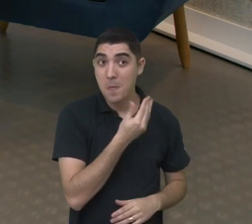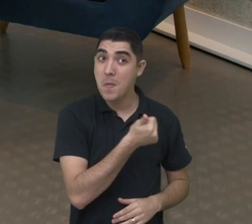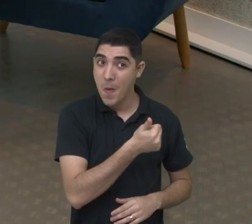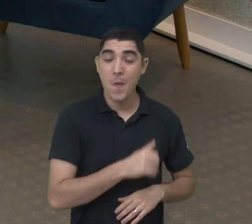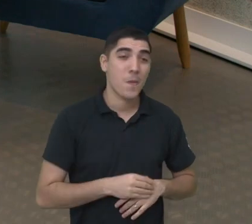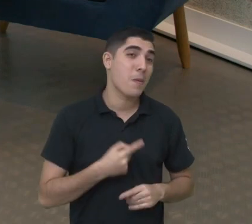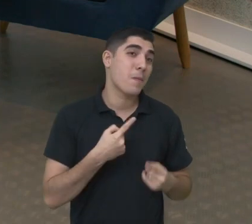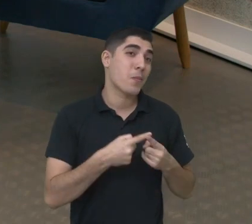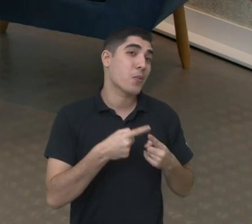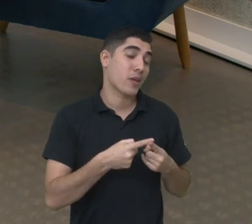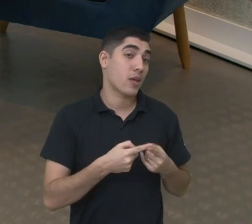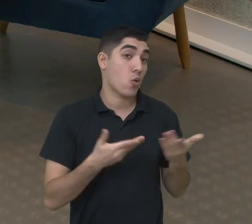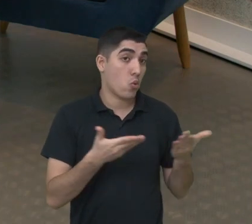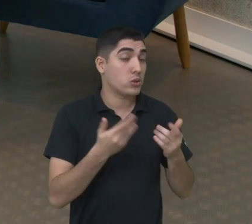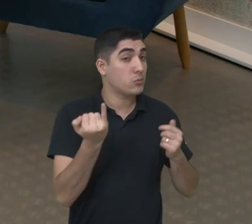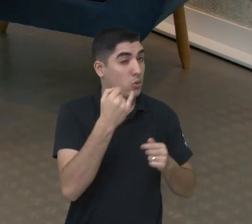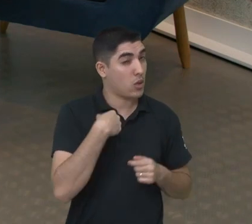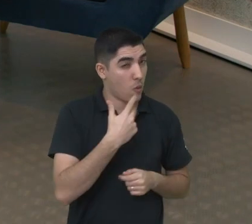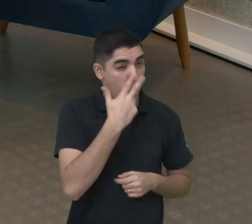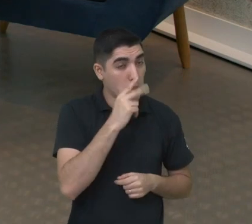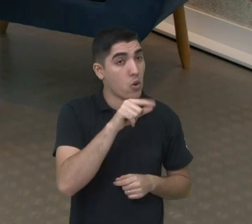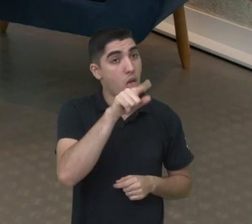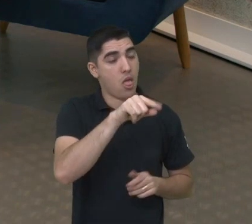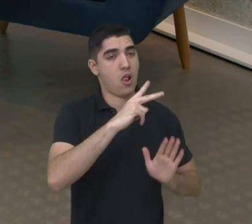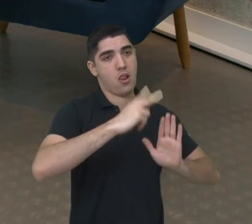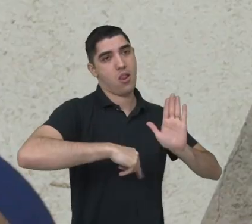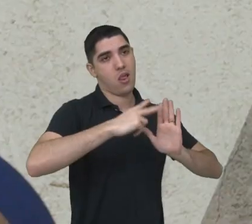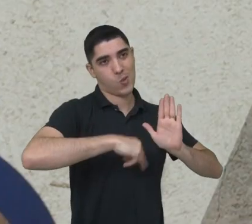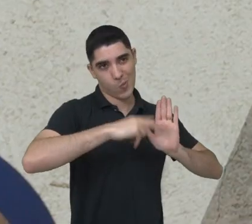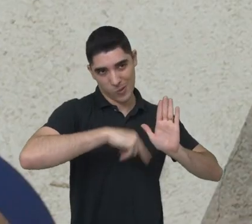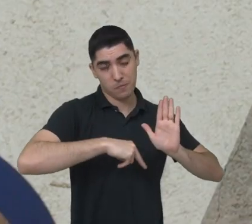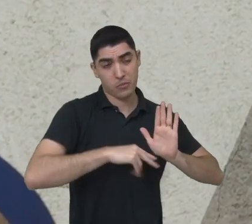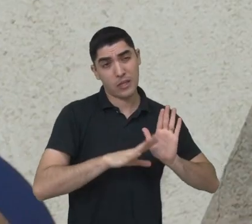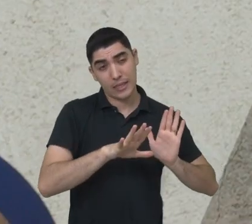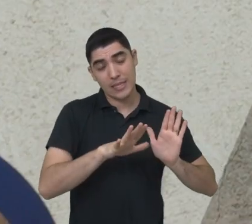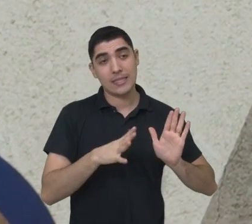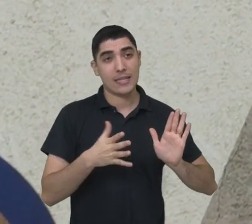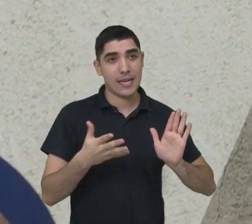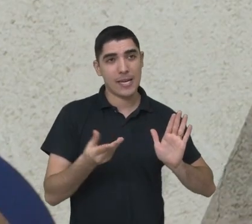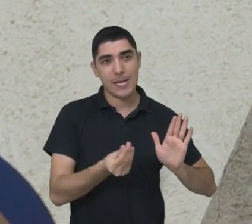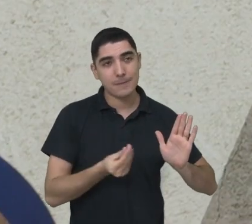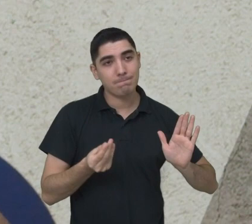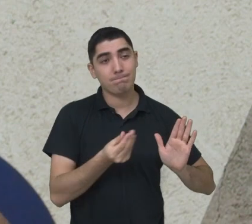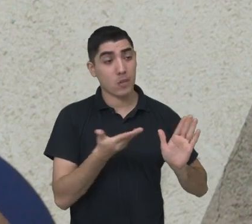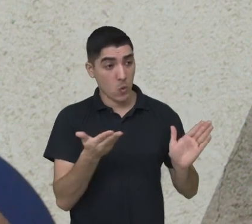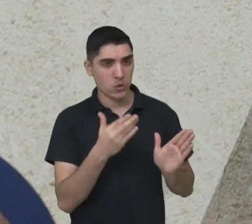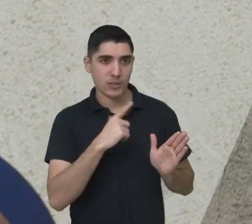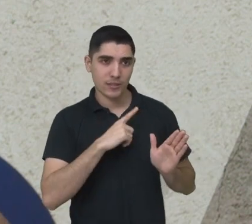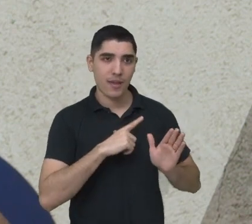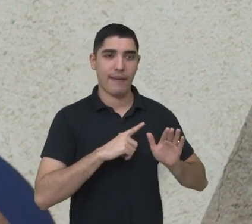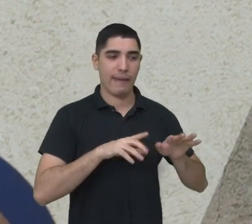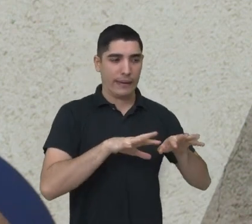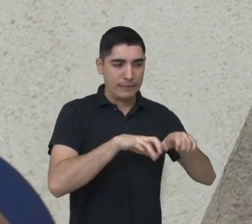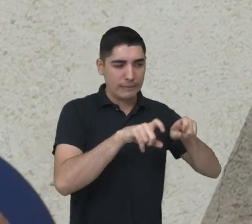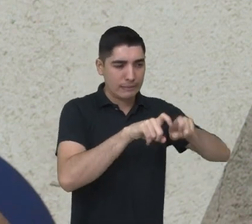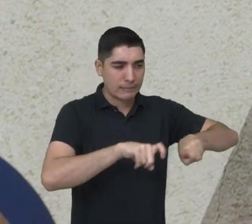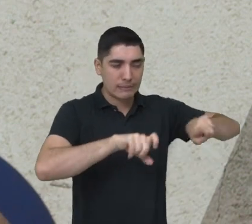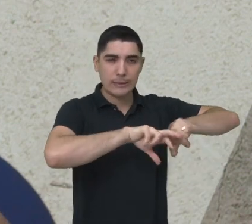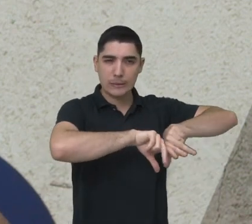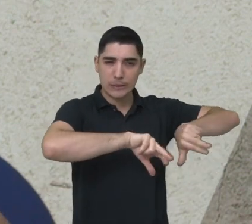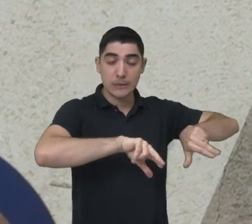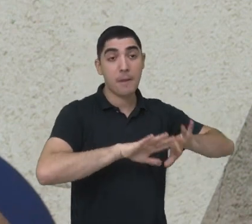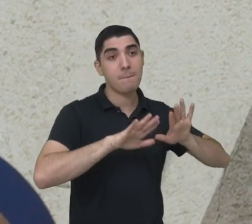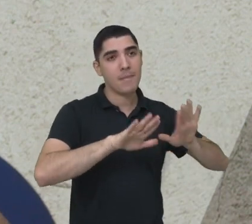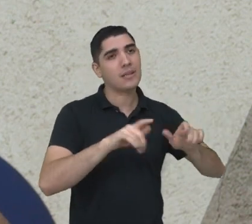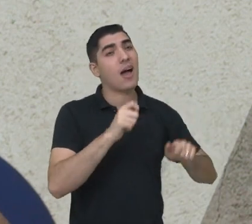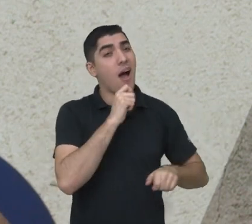a profissão, né? Hoje, olha, a questão da leitura, né? Por incrível que pareça, hoje, com todos os recursos digitais, né?